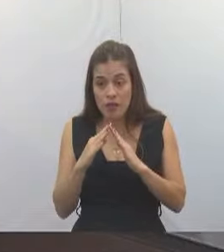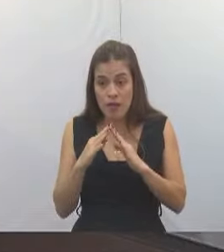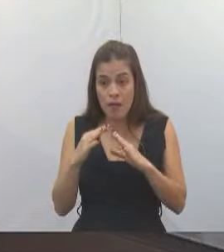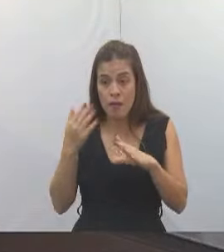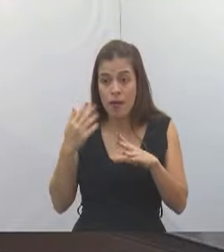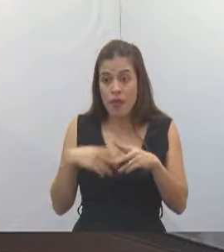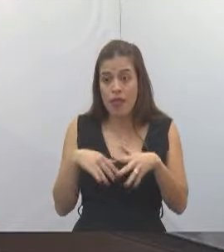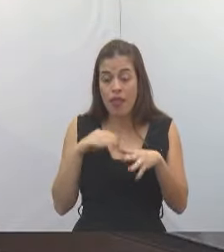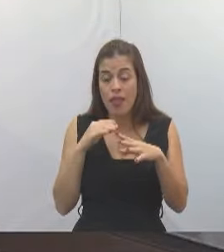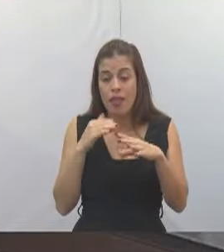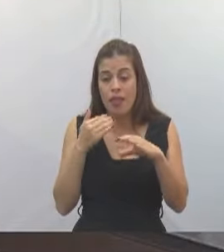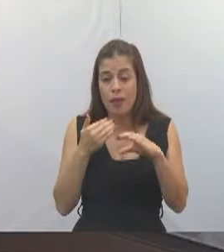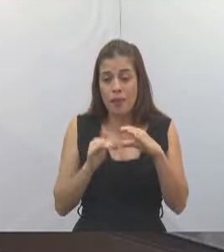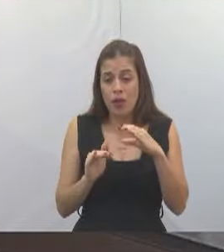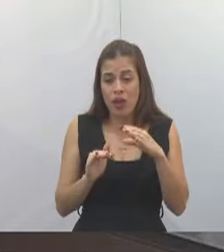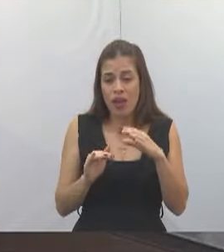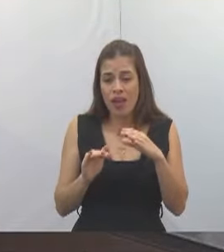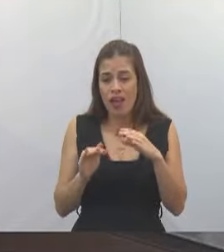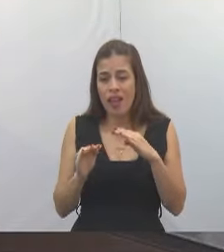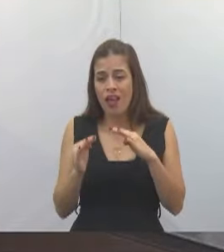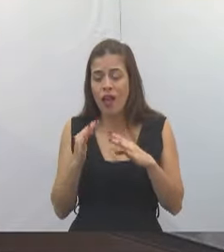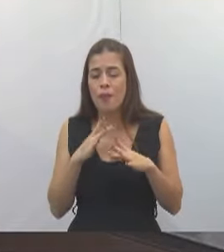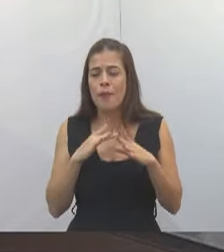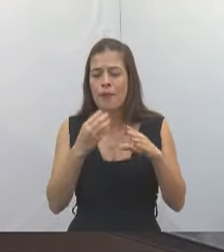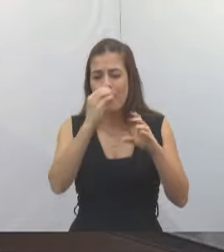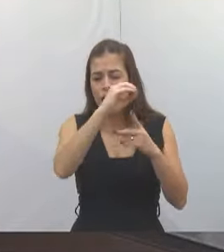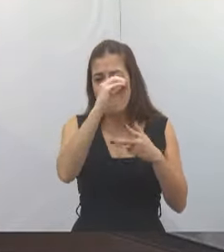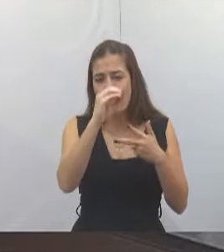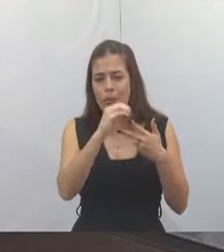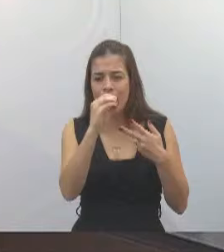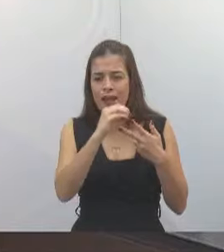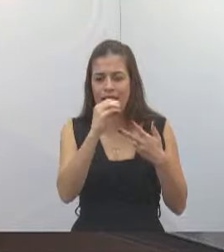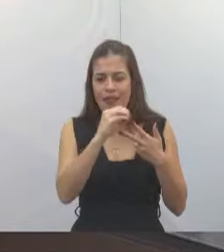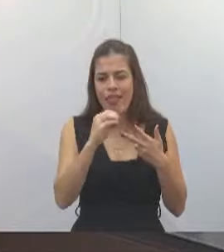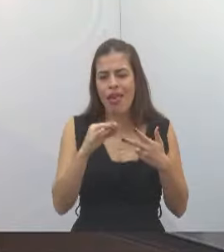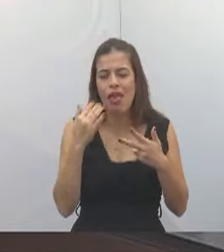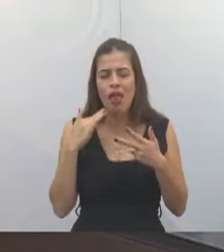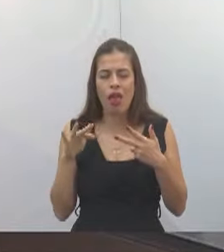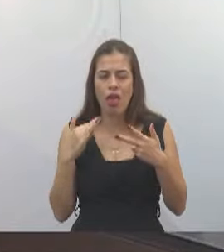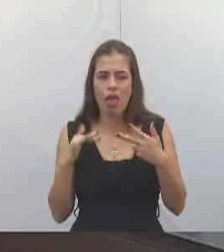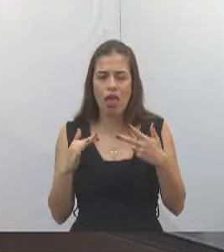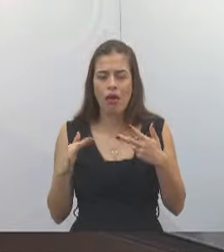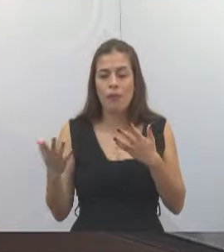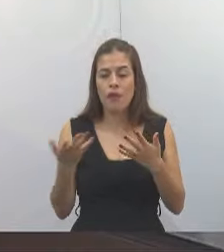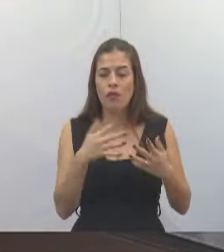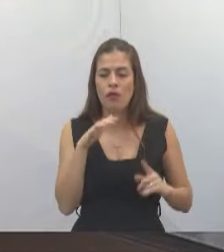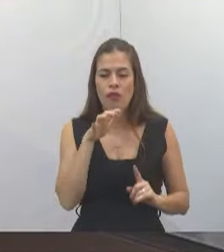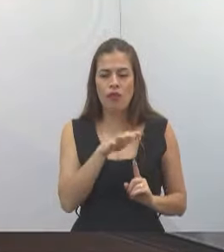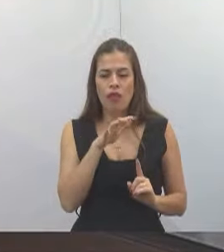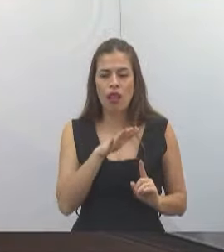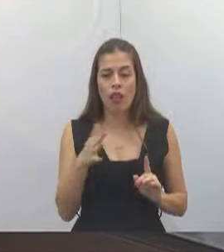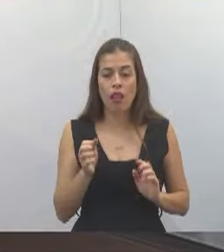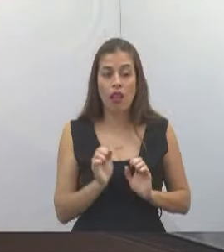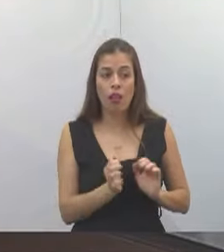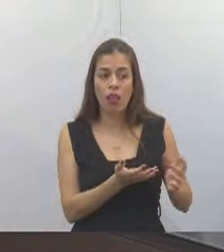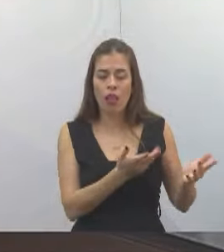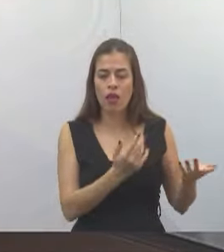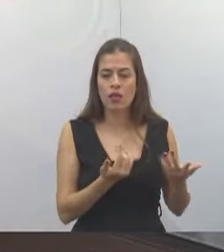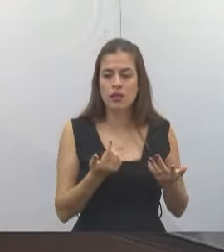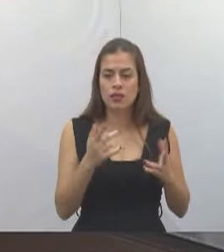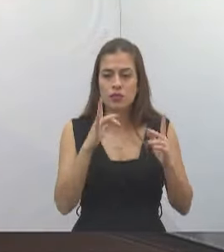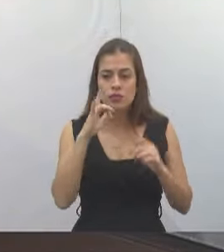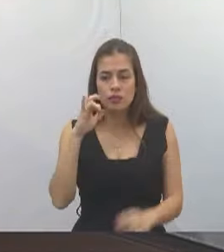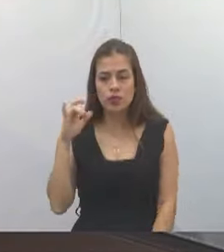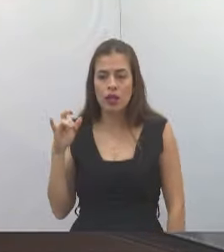postar matérias tendenciosas, que é o que mais tem hoje em dia, é matéria tendenciosa que postam no Instagram e em outros